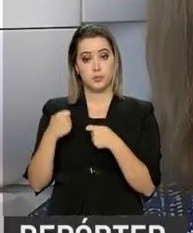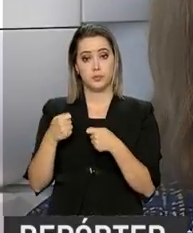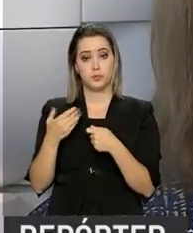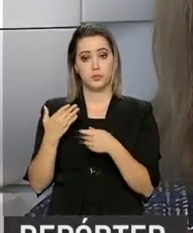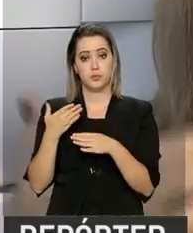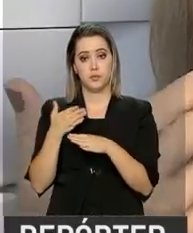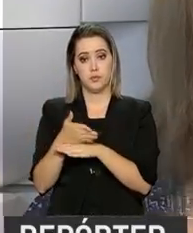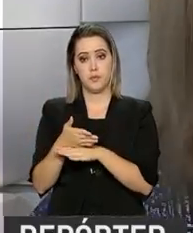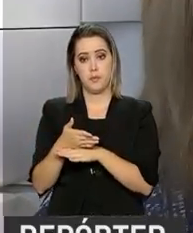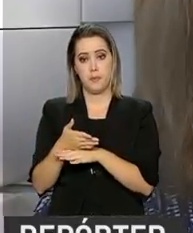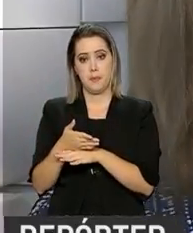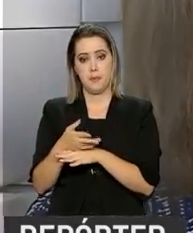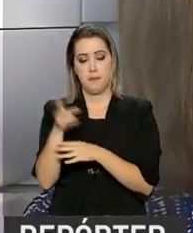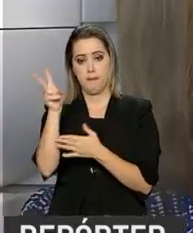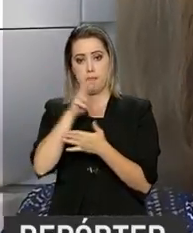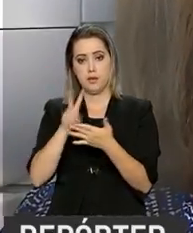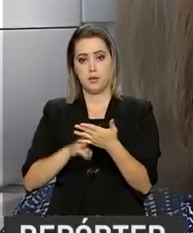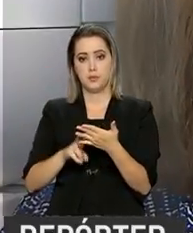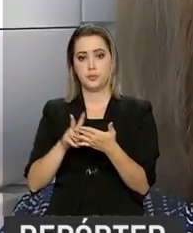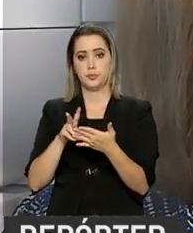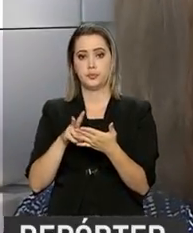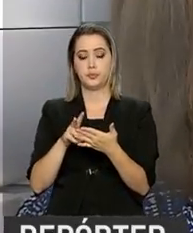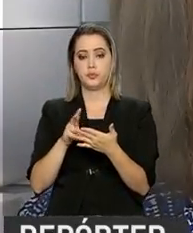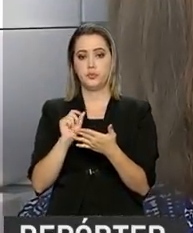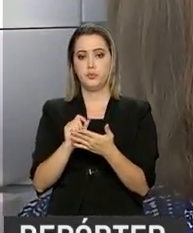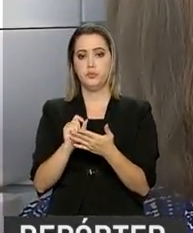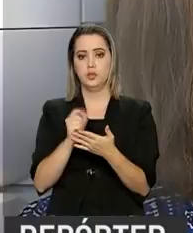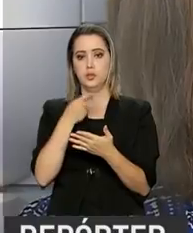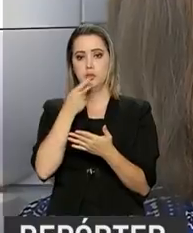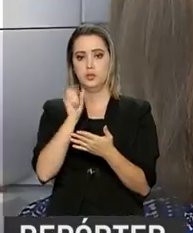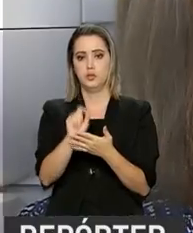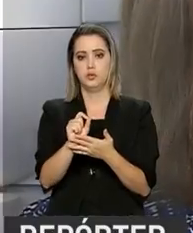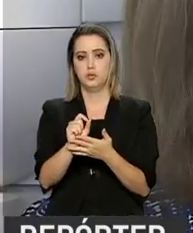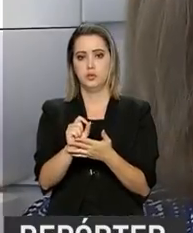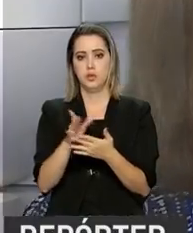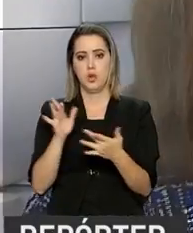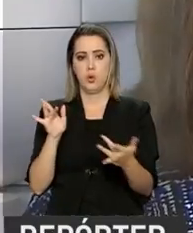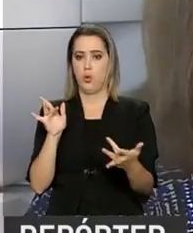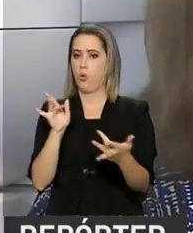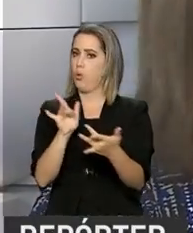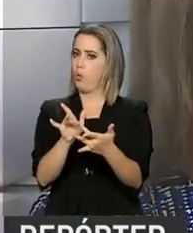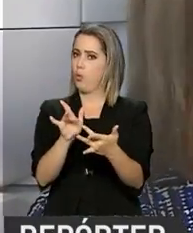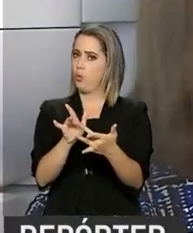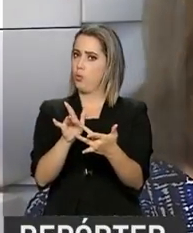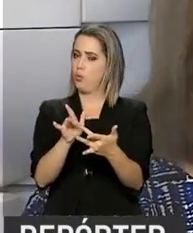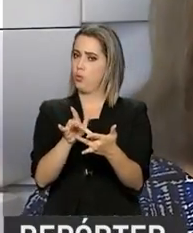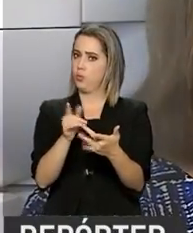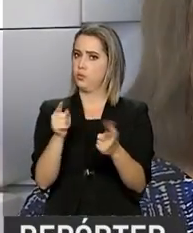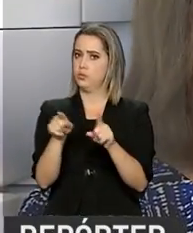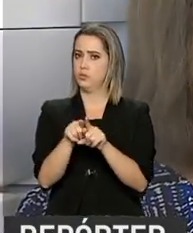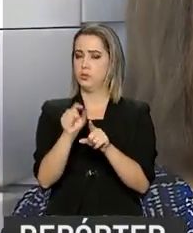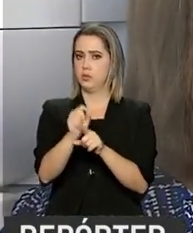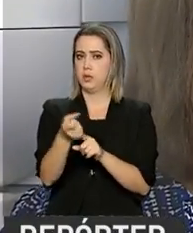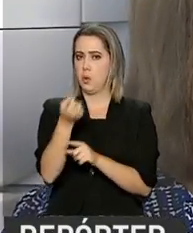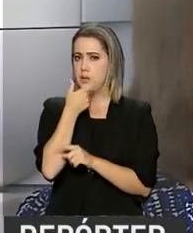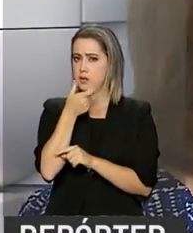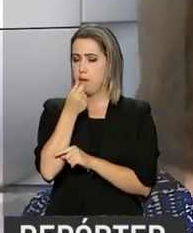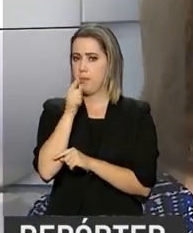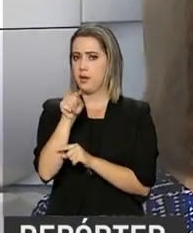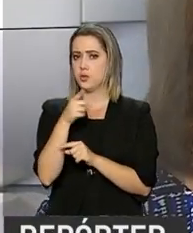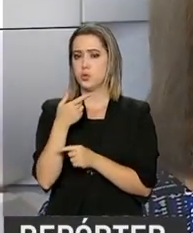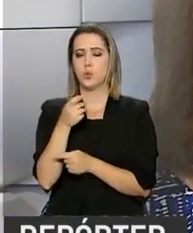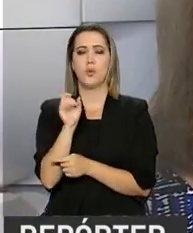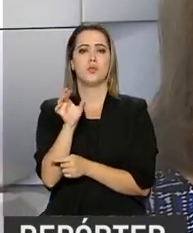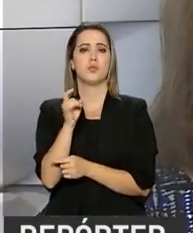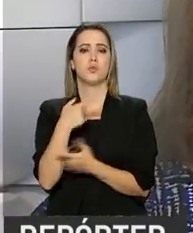uma uma análise é no que diz respeito à adesão map não é um medicamento que a